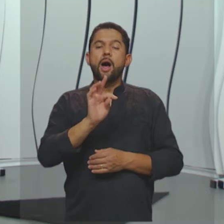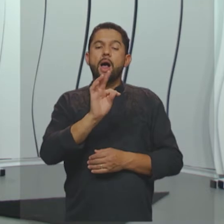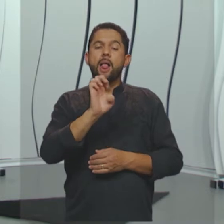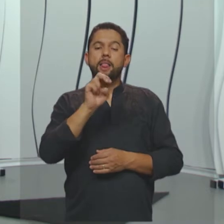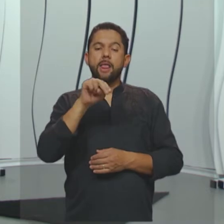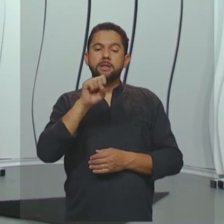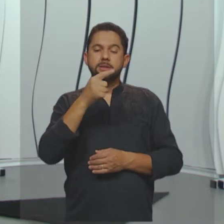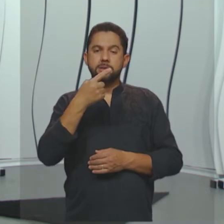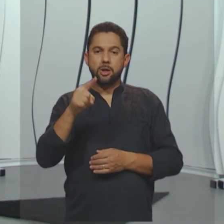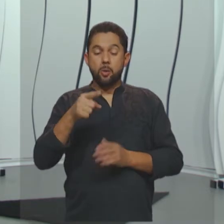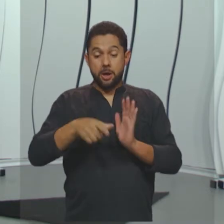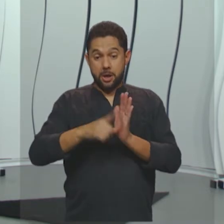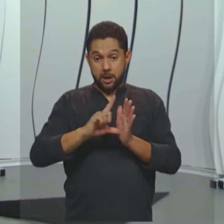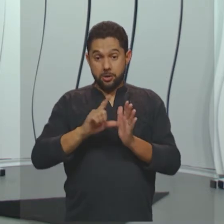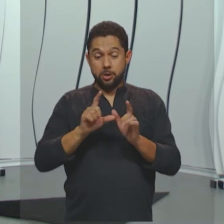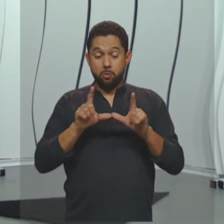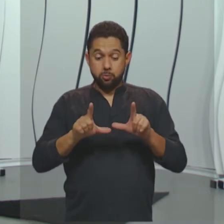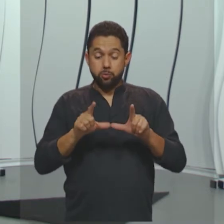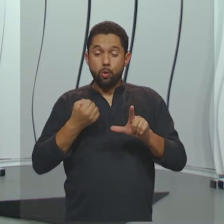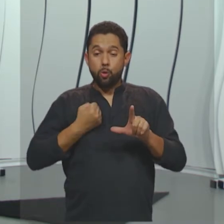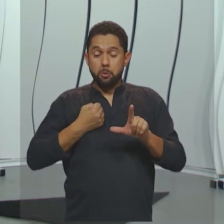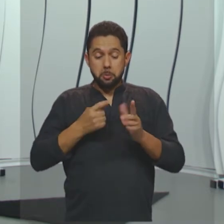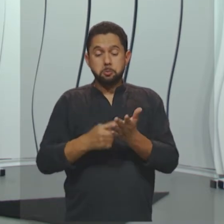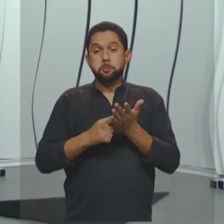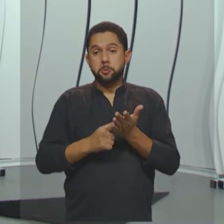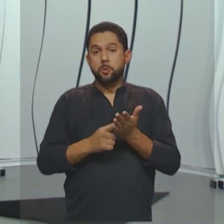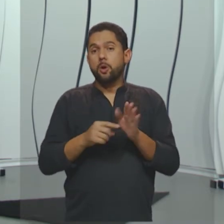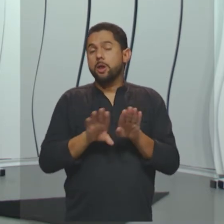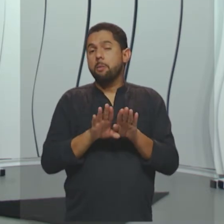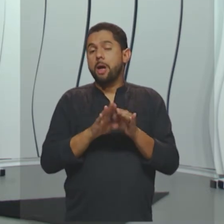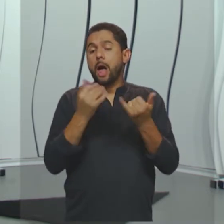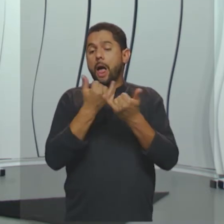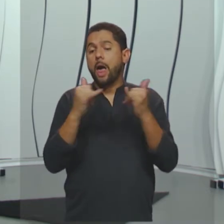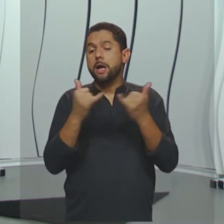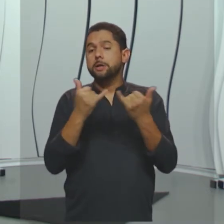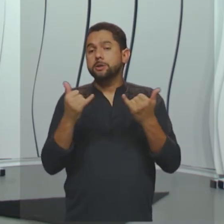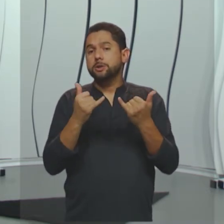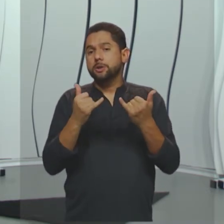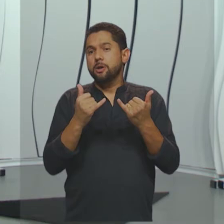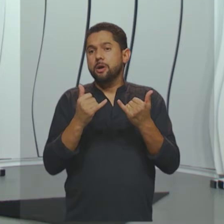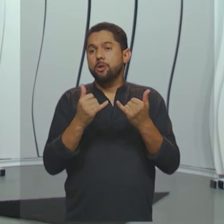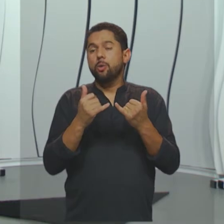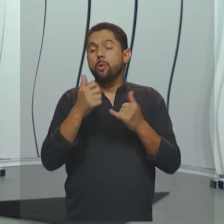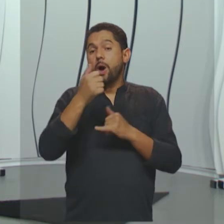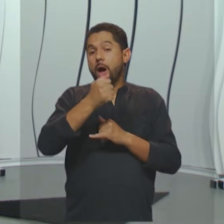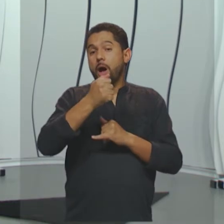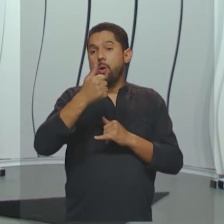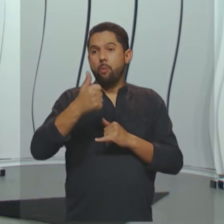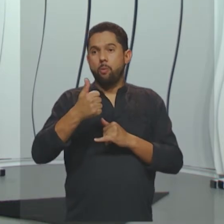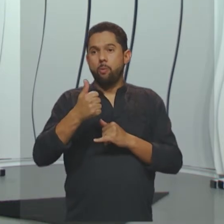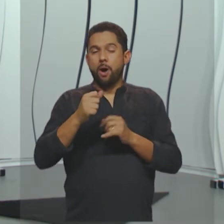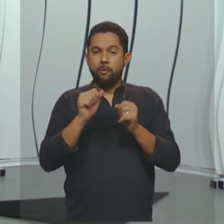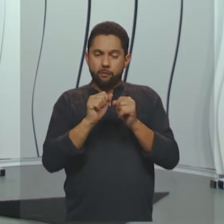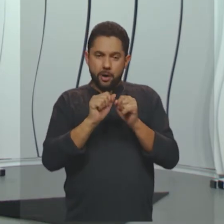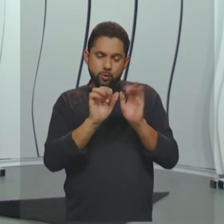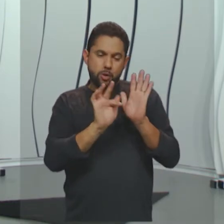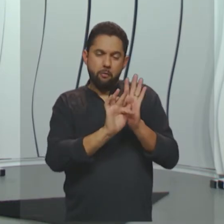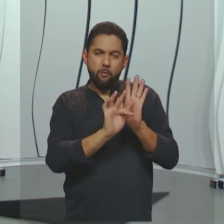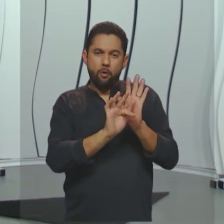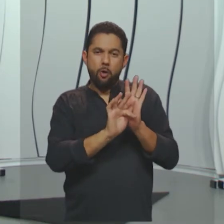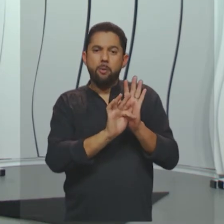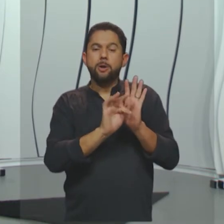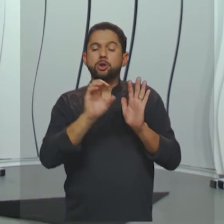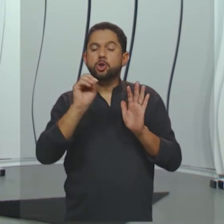no voltímetro e o valor da corrente elétrica que eu achei no amperímetro 1. R igual a V sobre